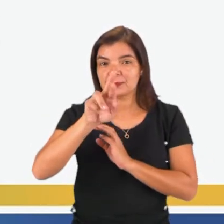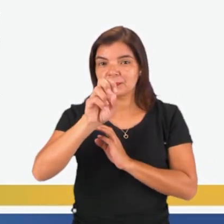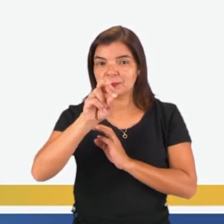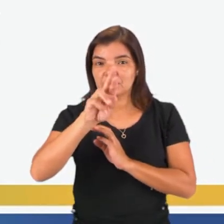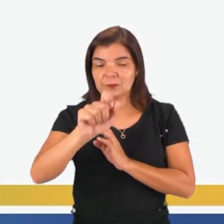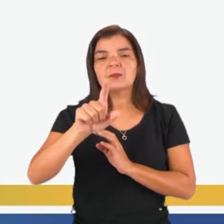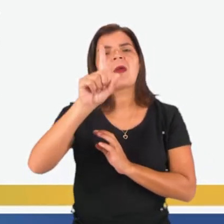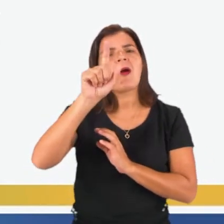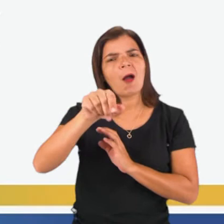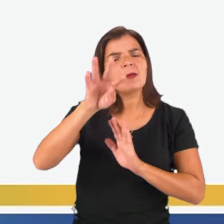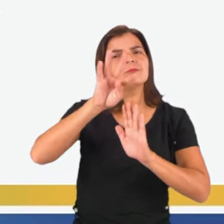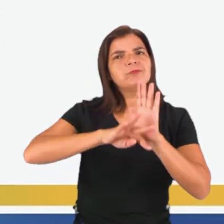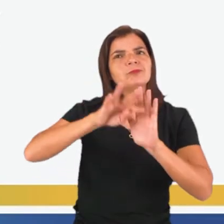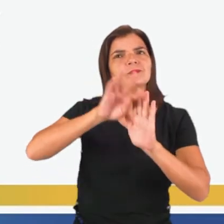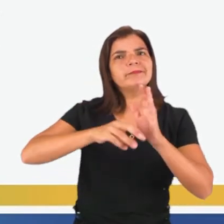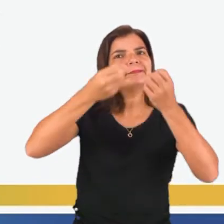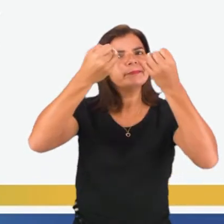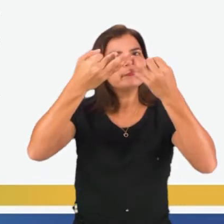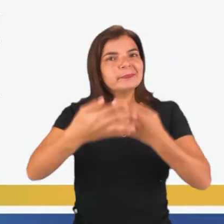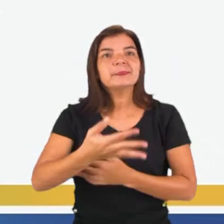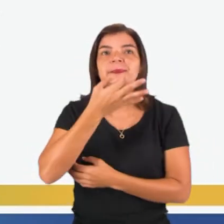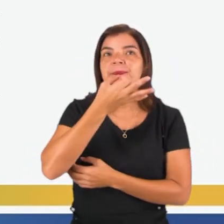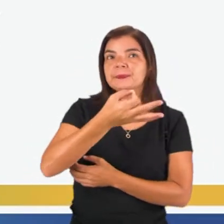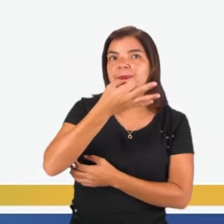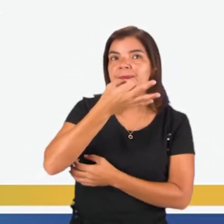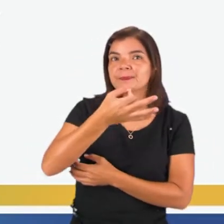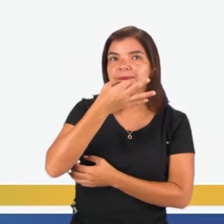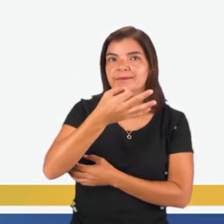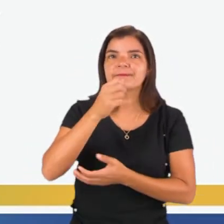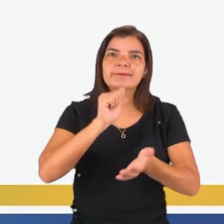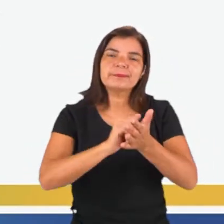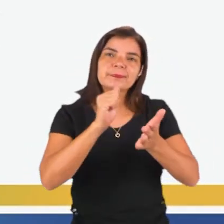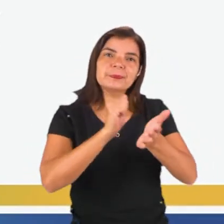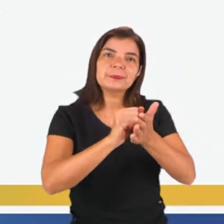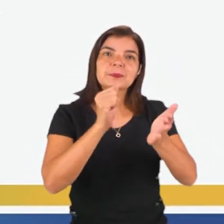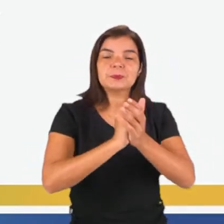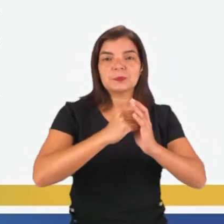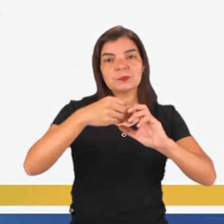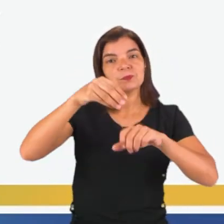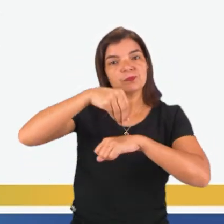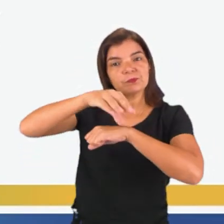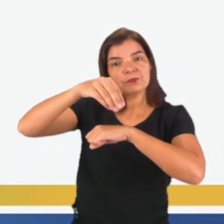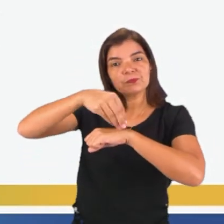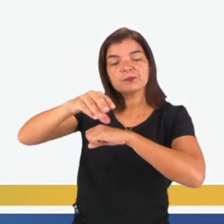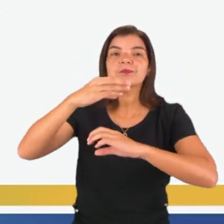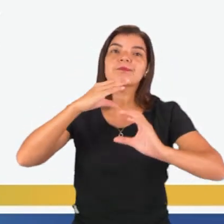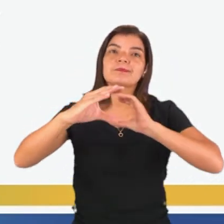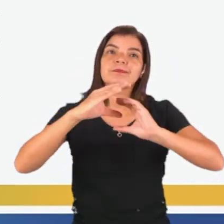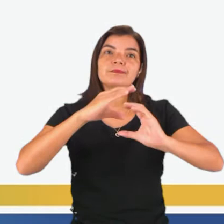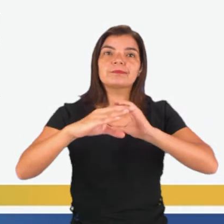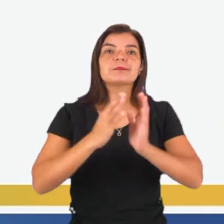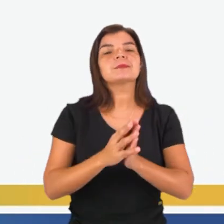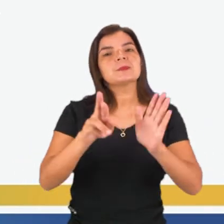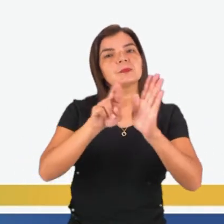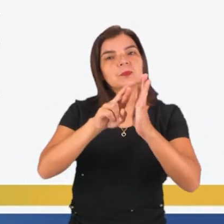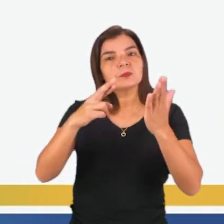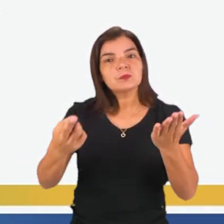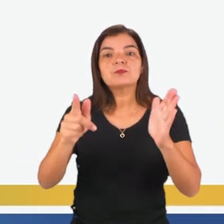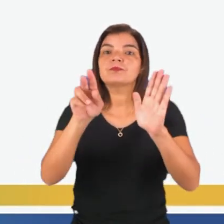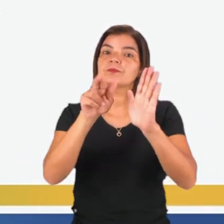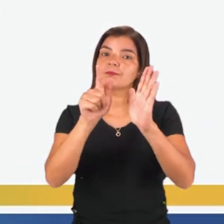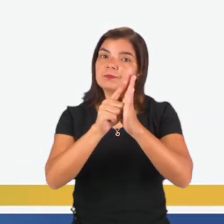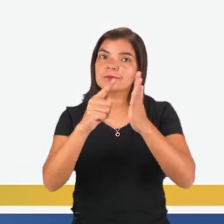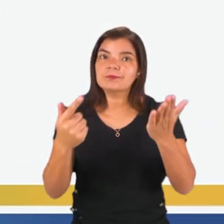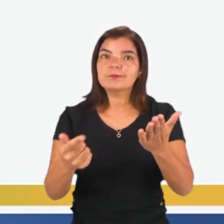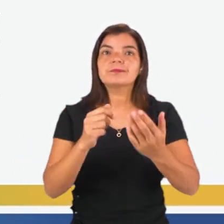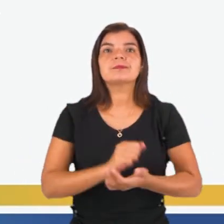texto dissertativo argumentativo que é produzido para os meios de comunicação, como jornais e